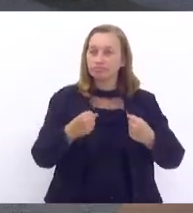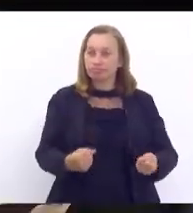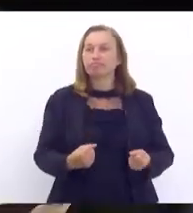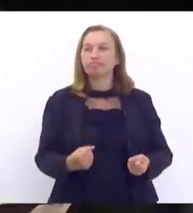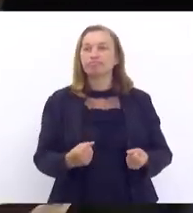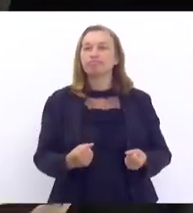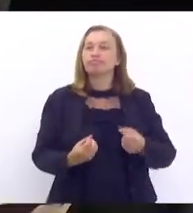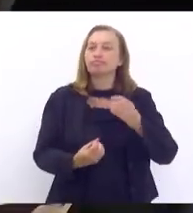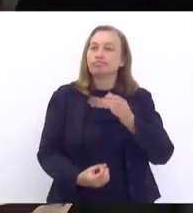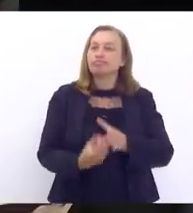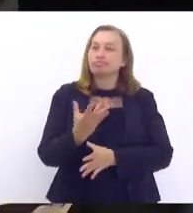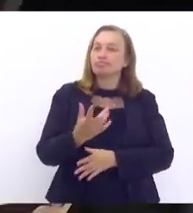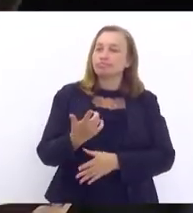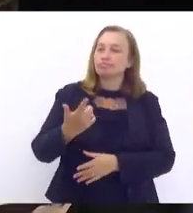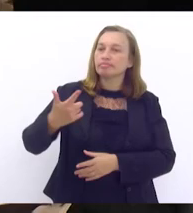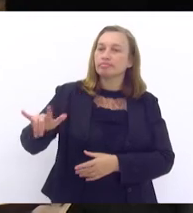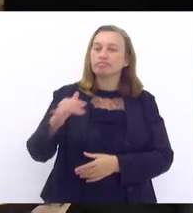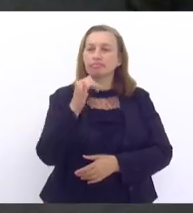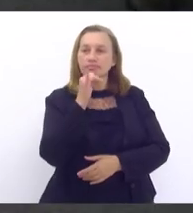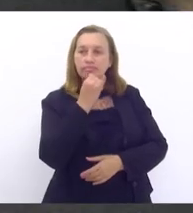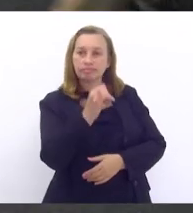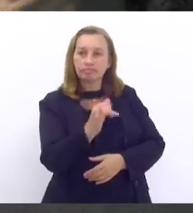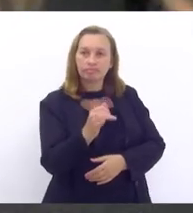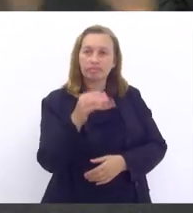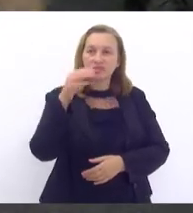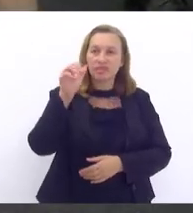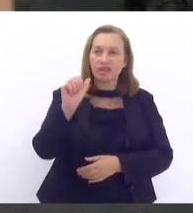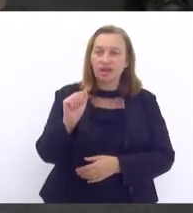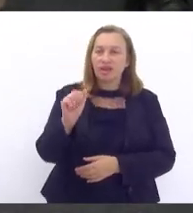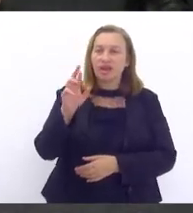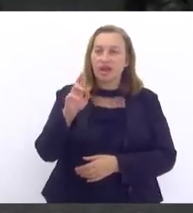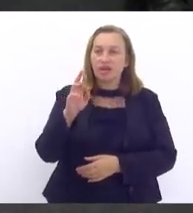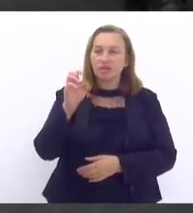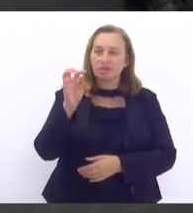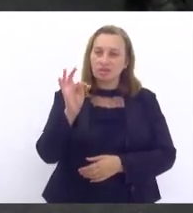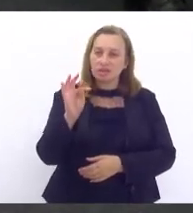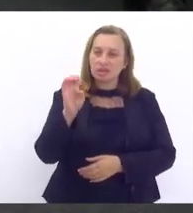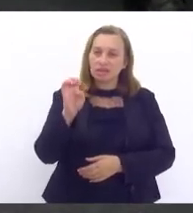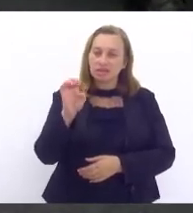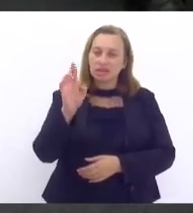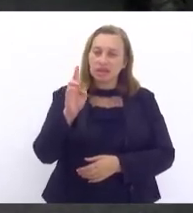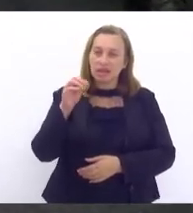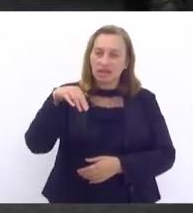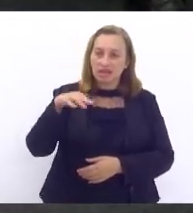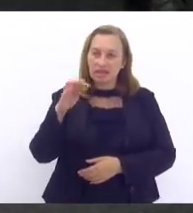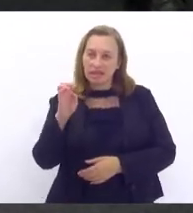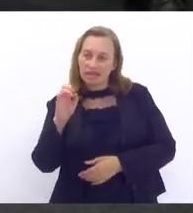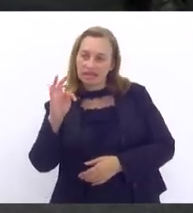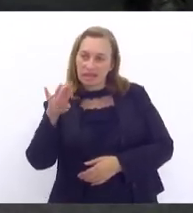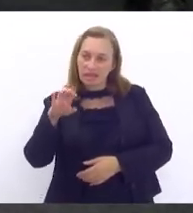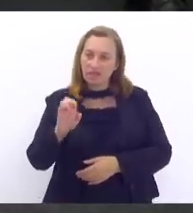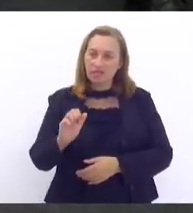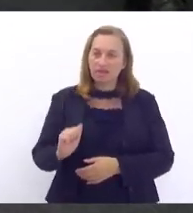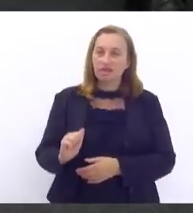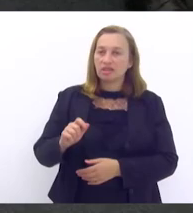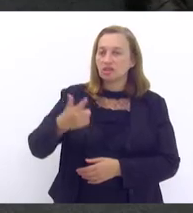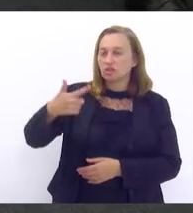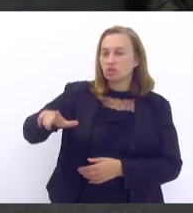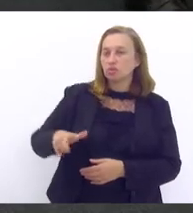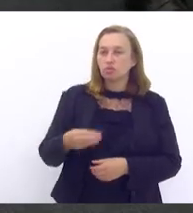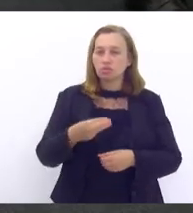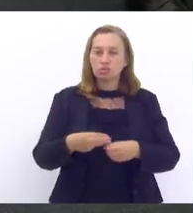a produção de outras energias alternativas no município. Seguramente, Vossa Excelência, que é da região dos